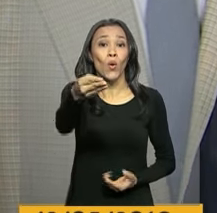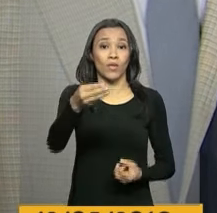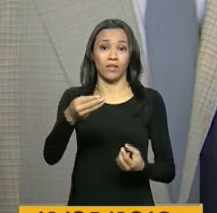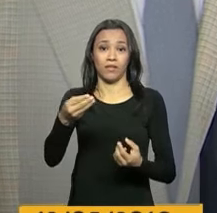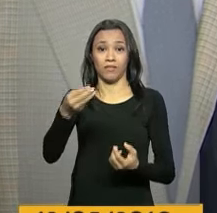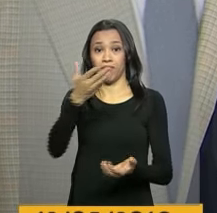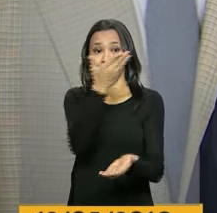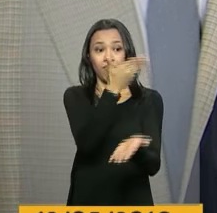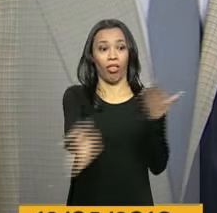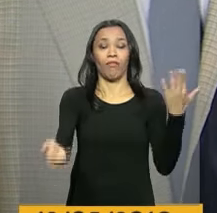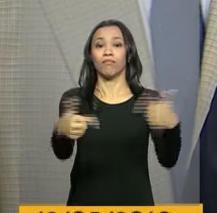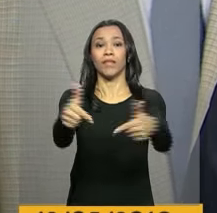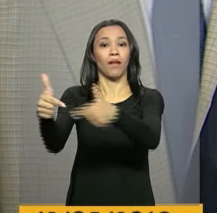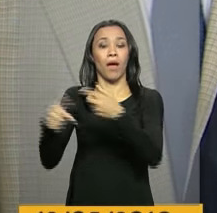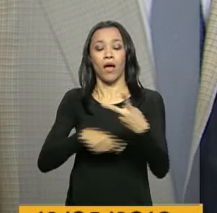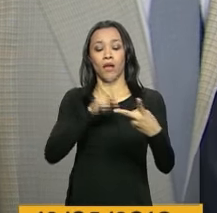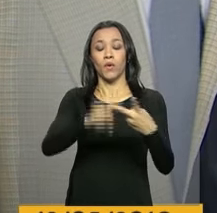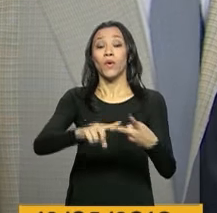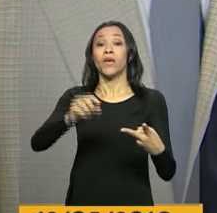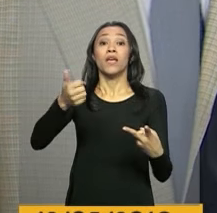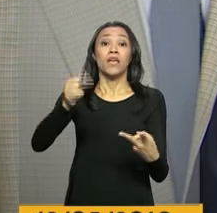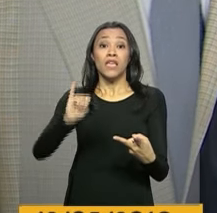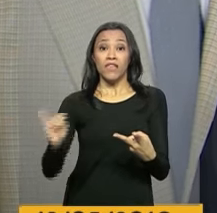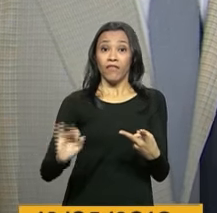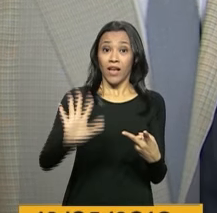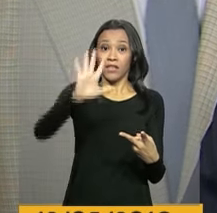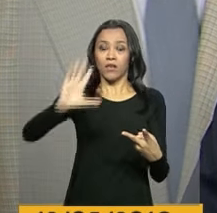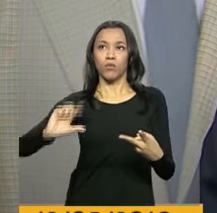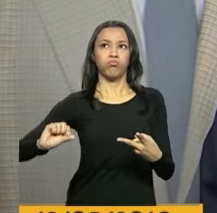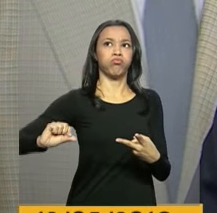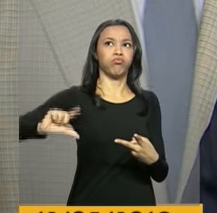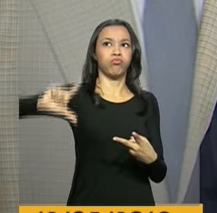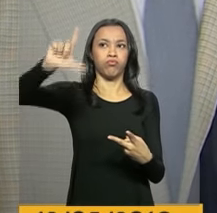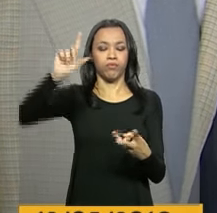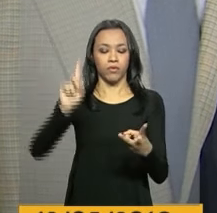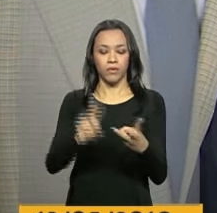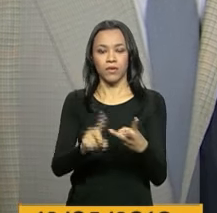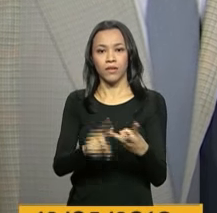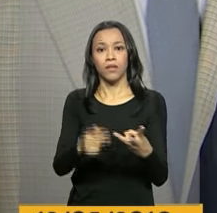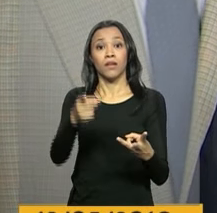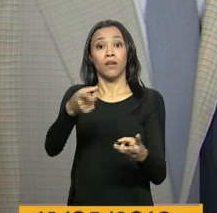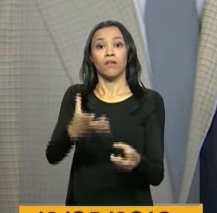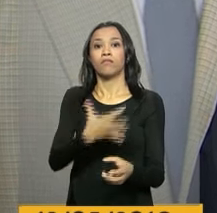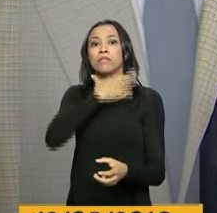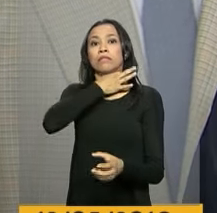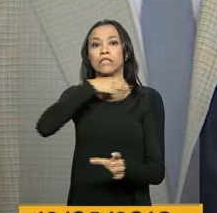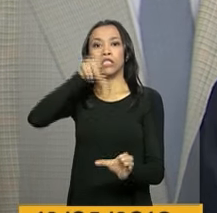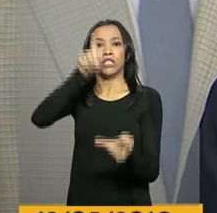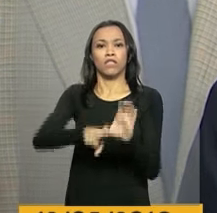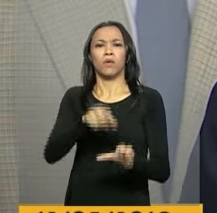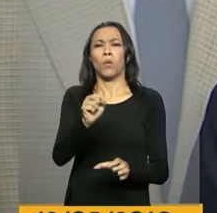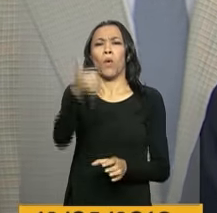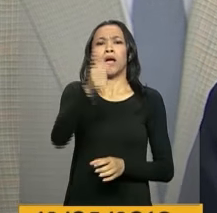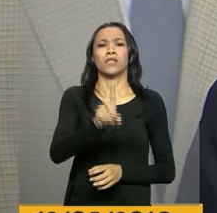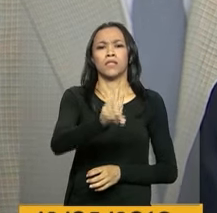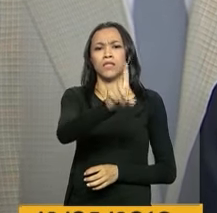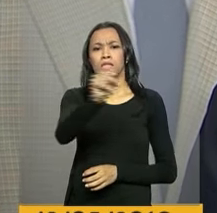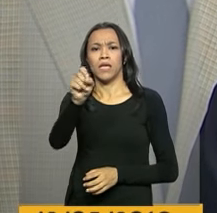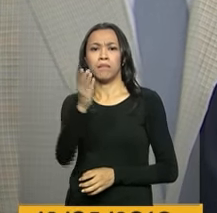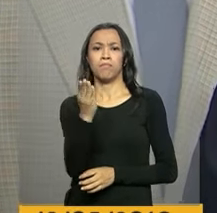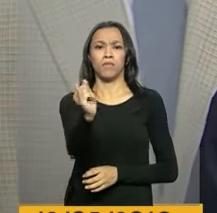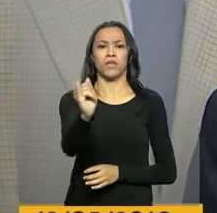inflação de 2 dígitos, déficit quase de 100 bilhões de reais,